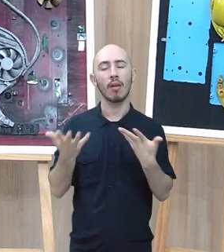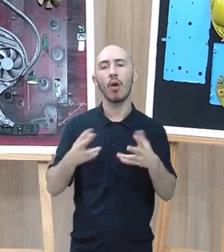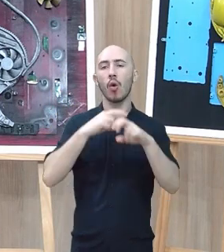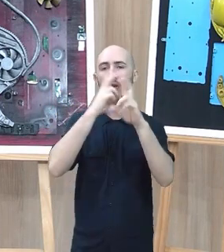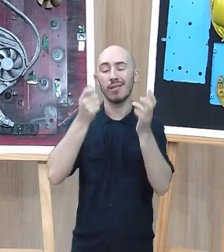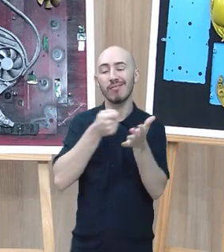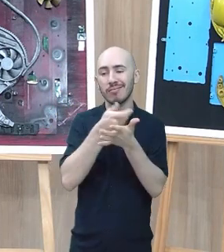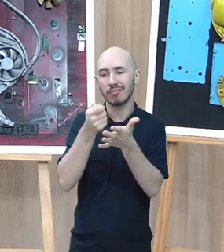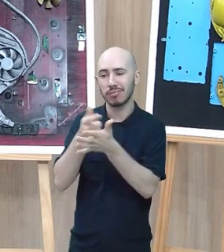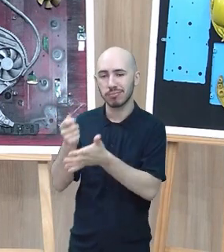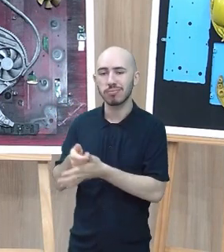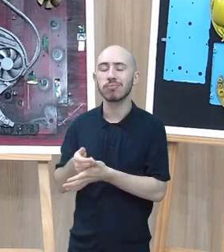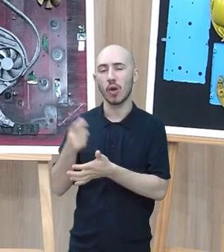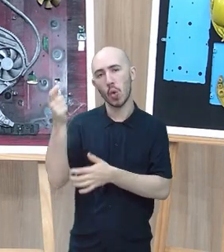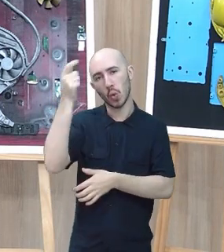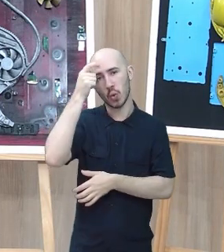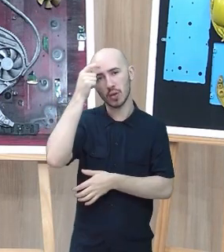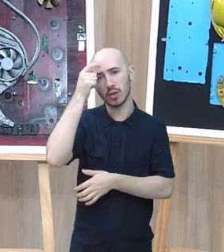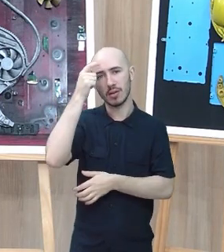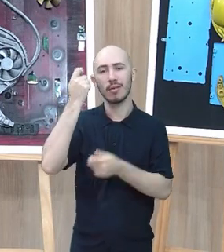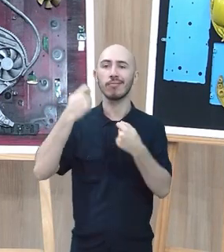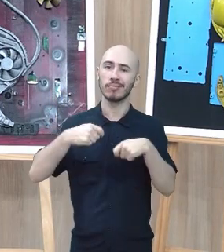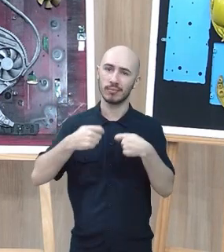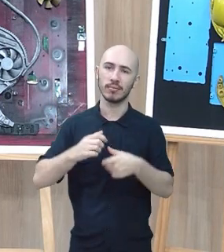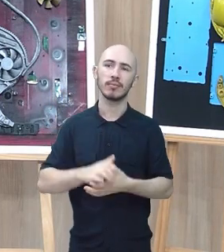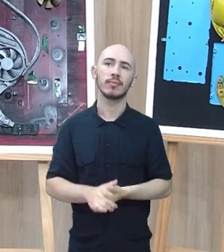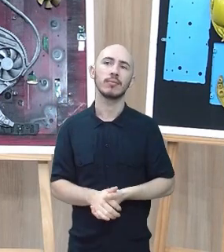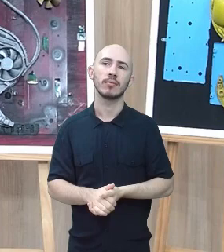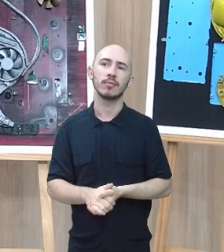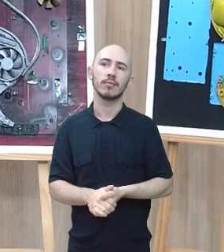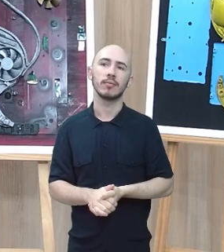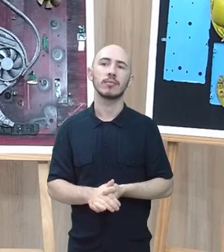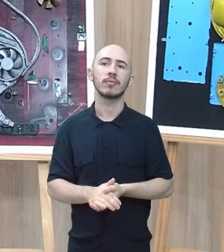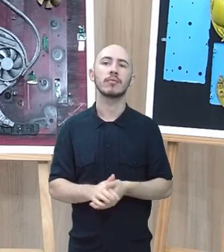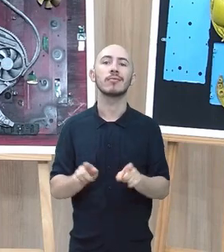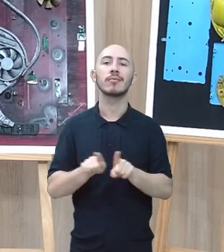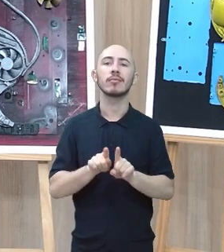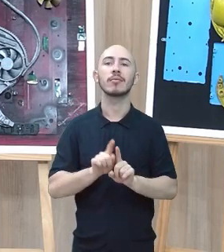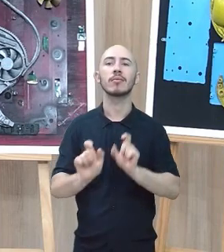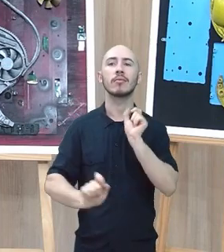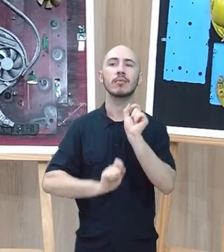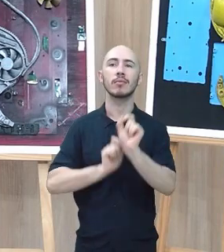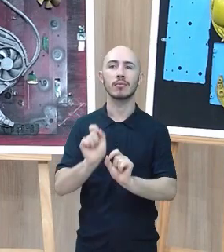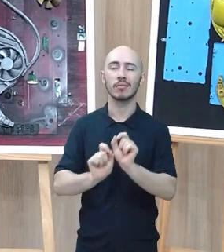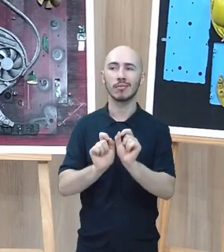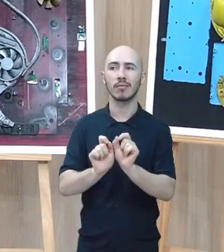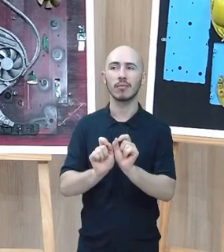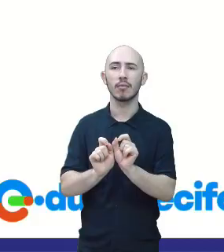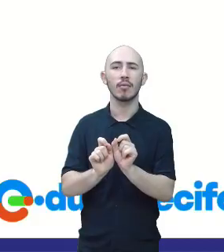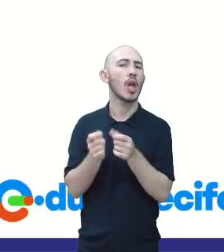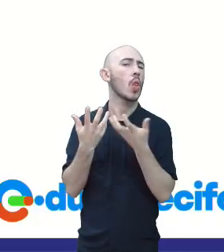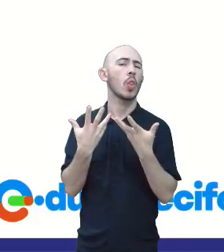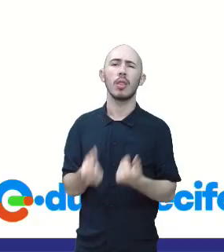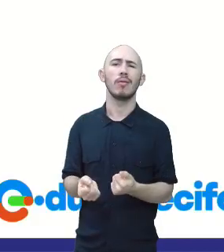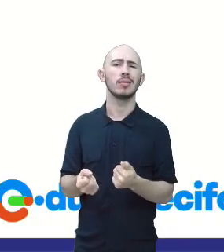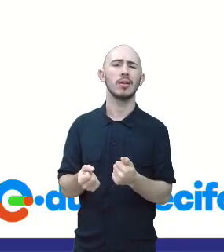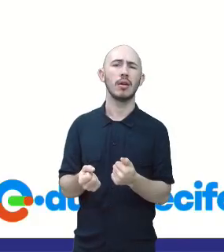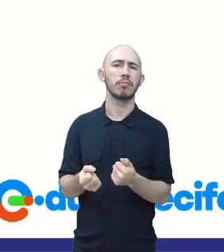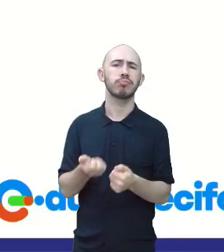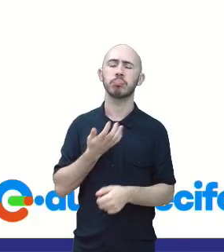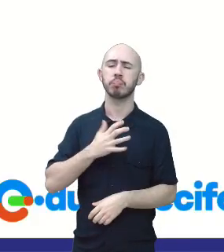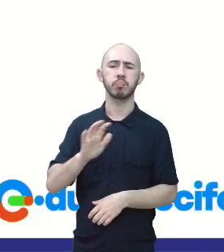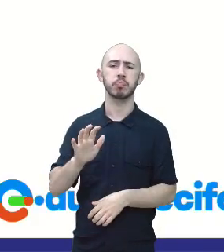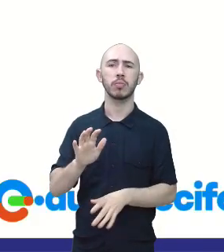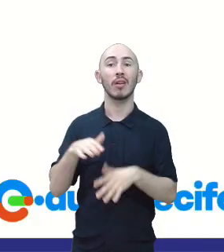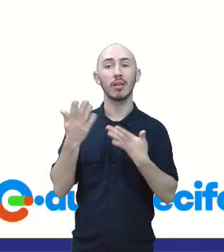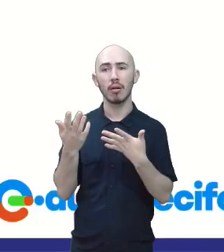do consumo e ser mais consciente em relação a isso. Recusar. Prefiro empresas ligadas a ideias sustentáveis, né?